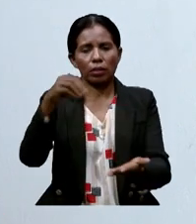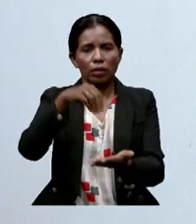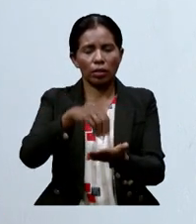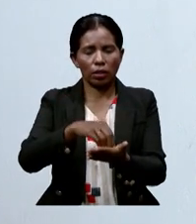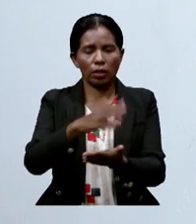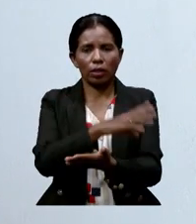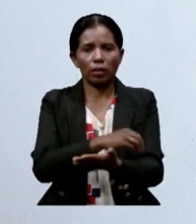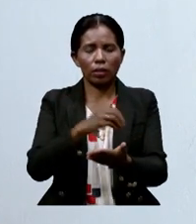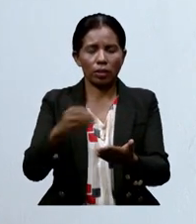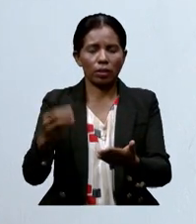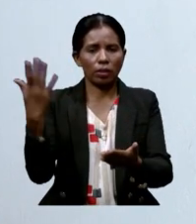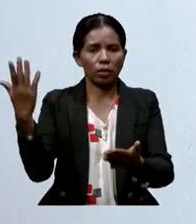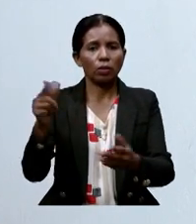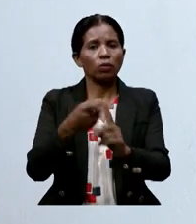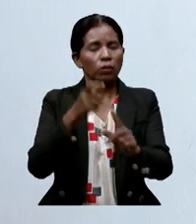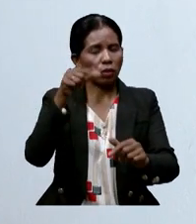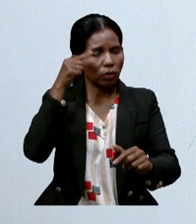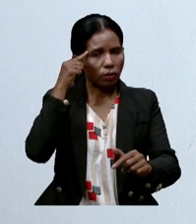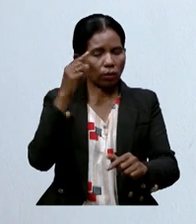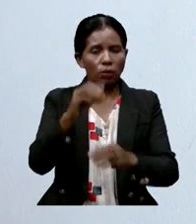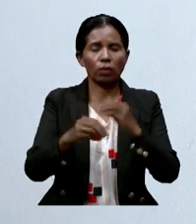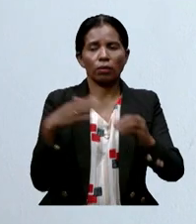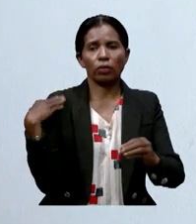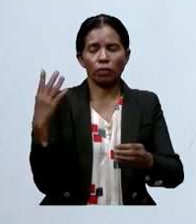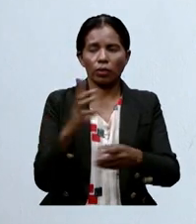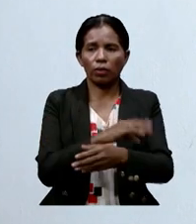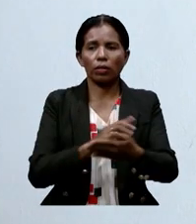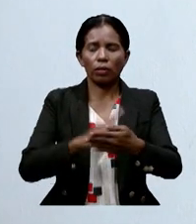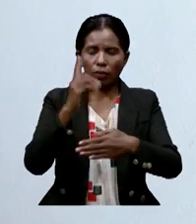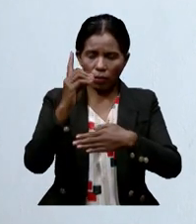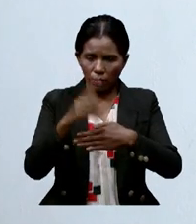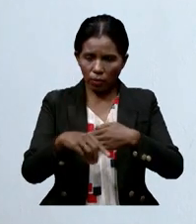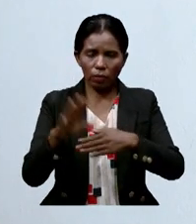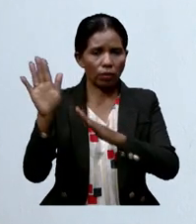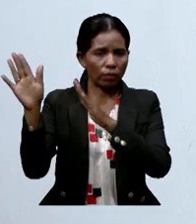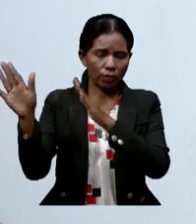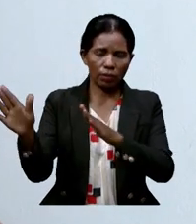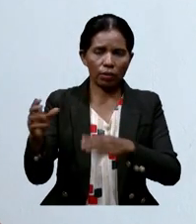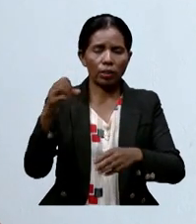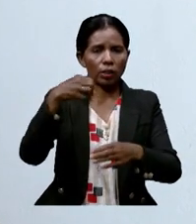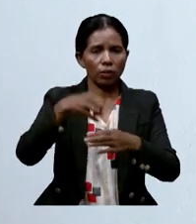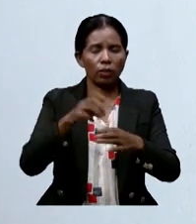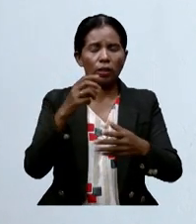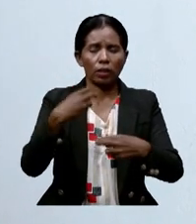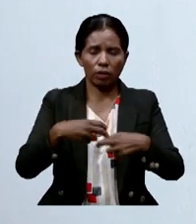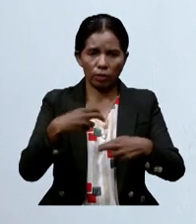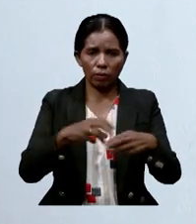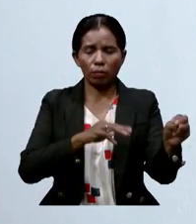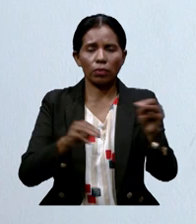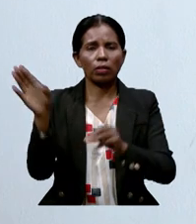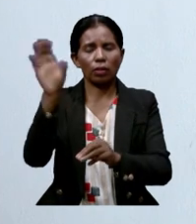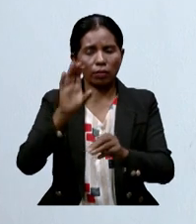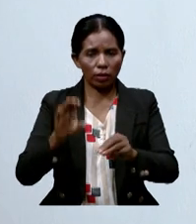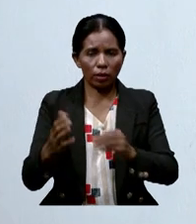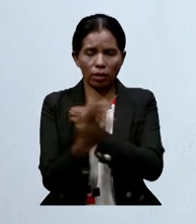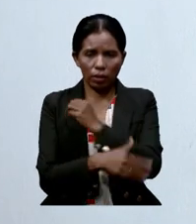no concentração no si governo nian com a jovem no desenvolvimento rural, no nemos inclui desafio sira mudança climática e a nação